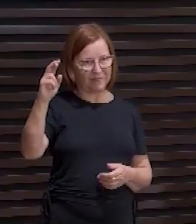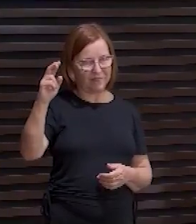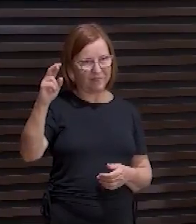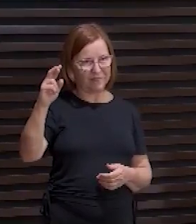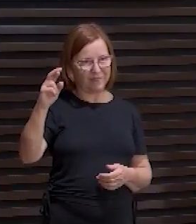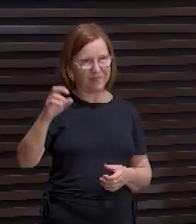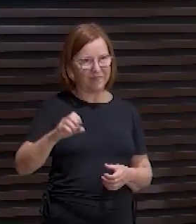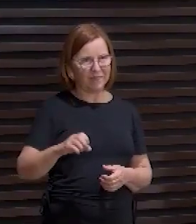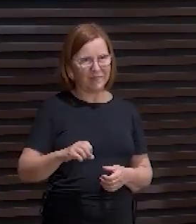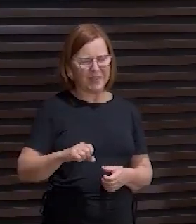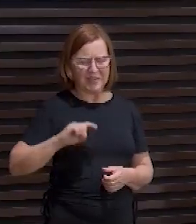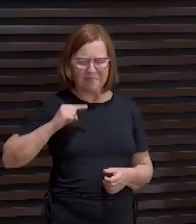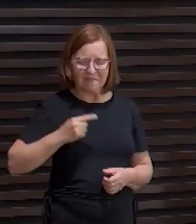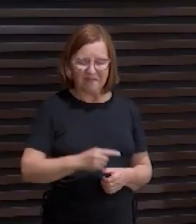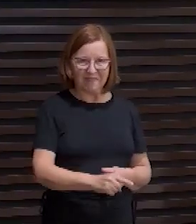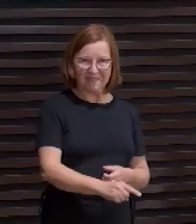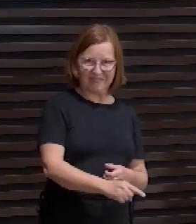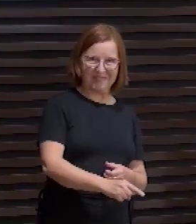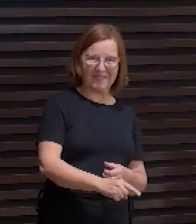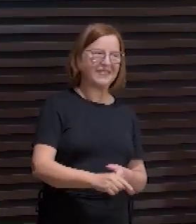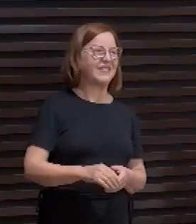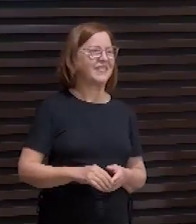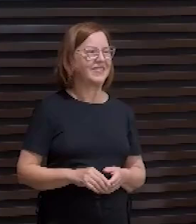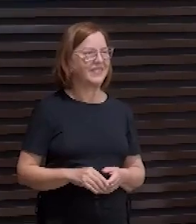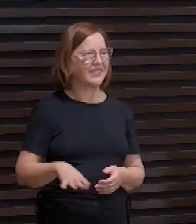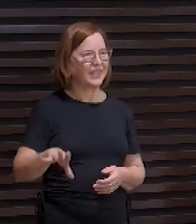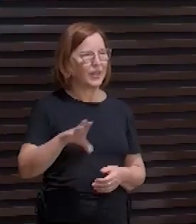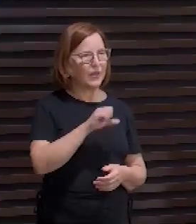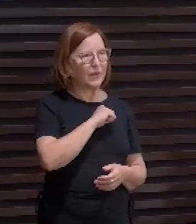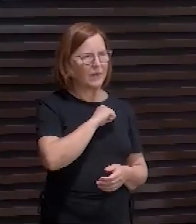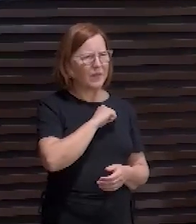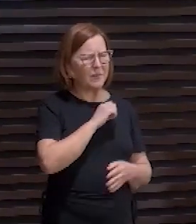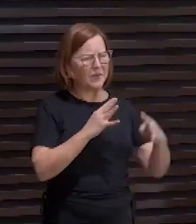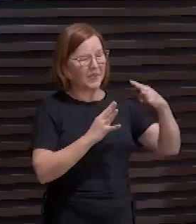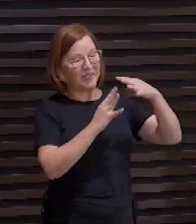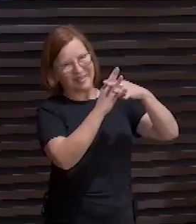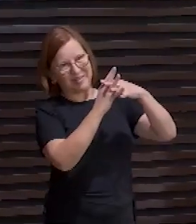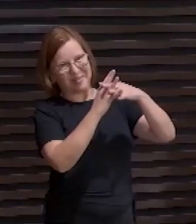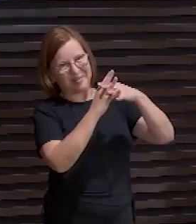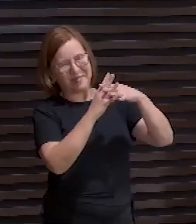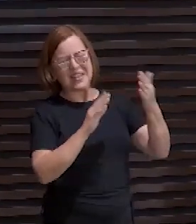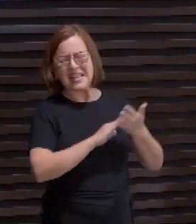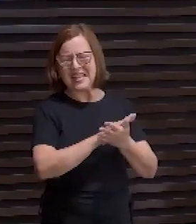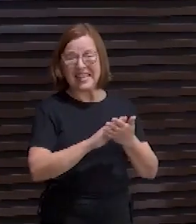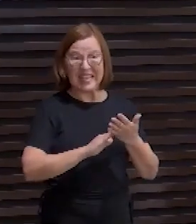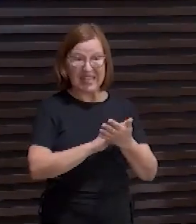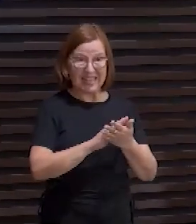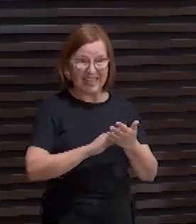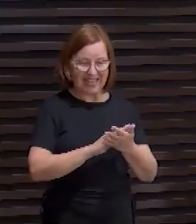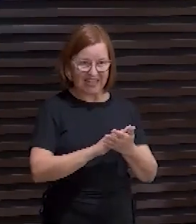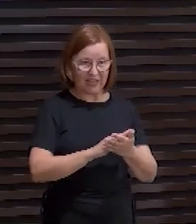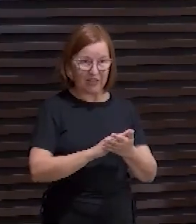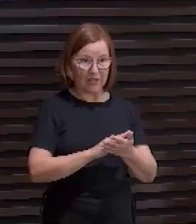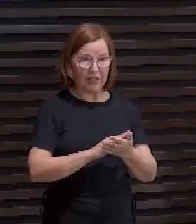furioso. Brennan Manning que define dessa forma. É um amor que não pode ser contido. E que nada, absolutamente nada do que